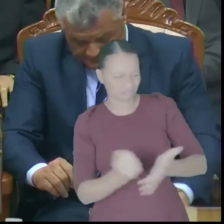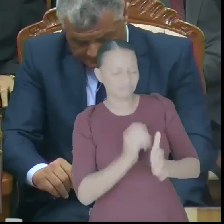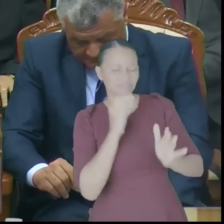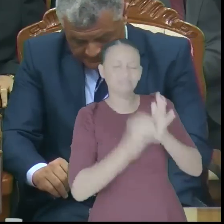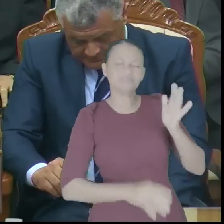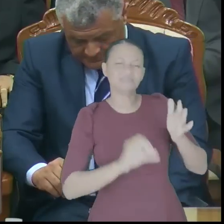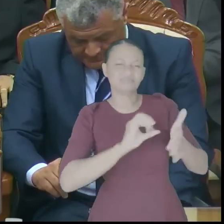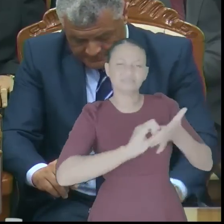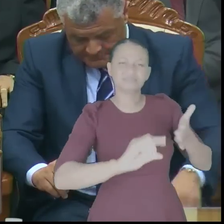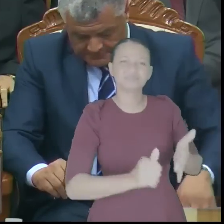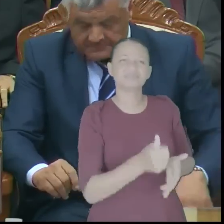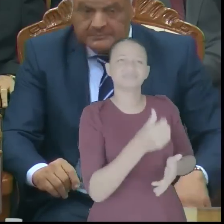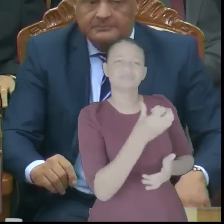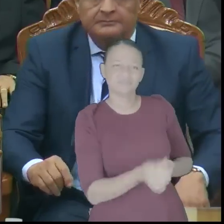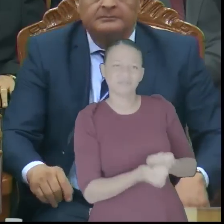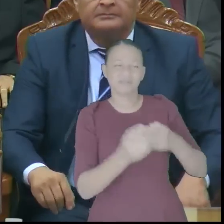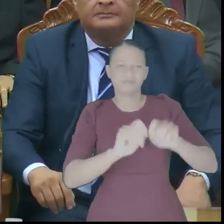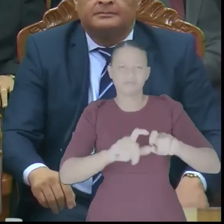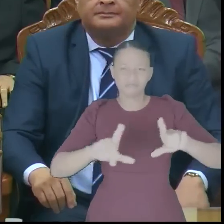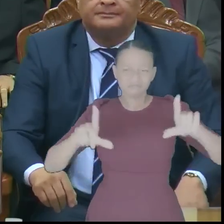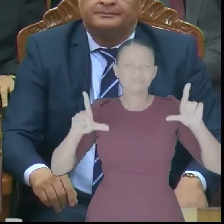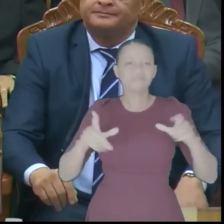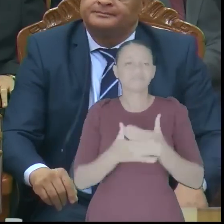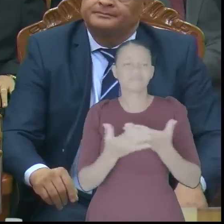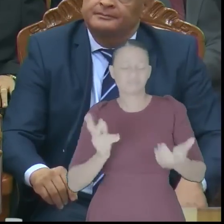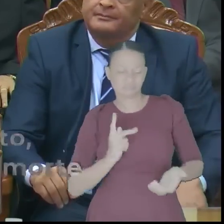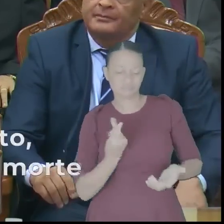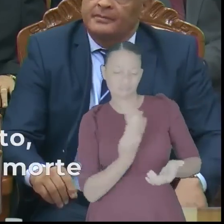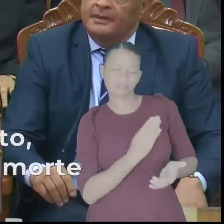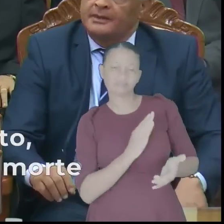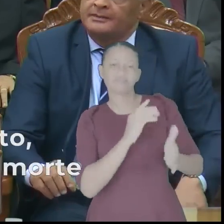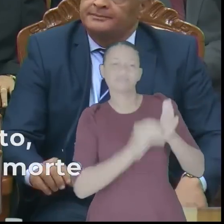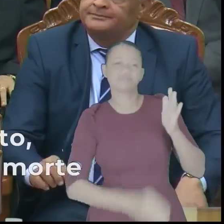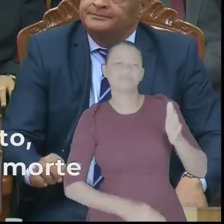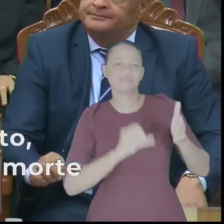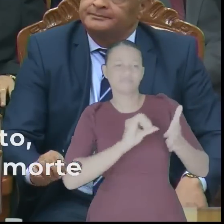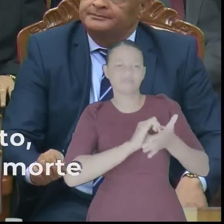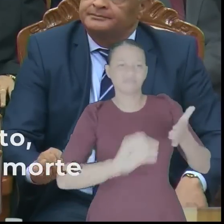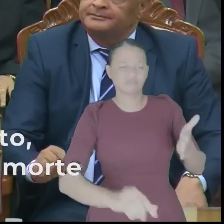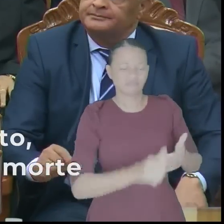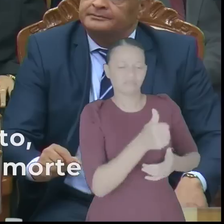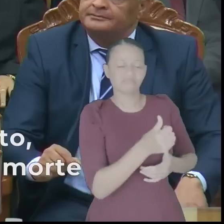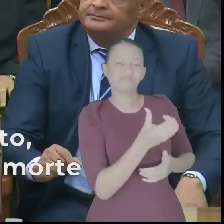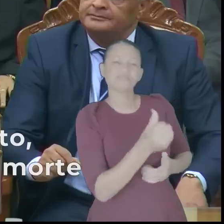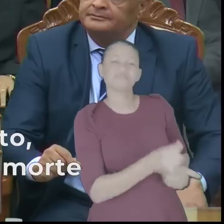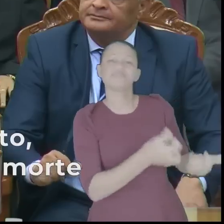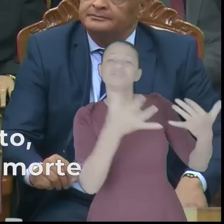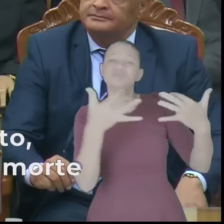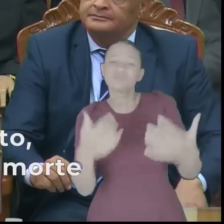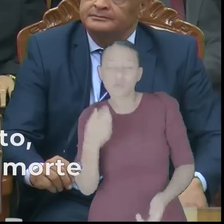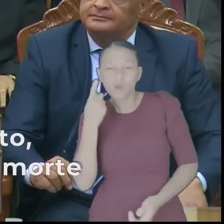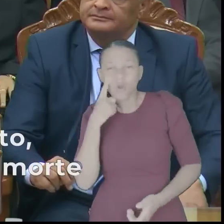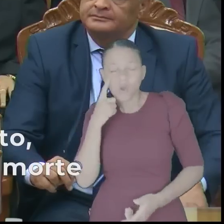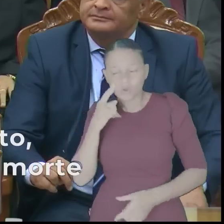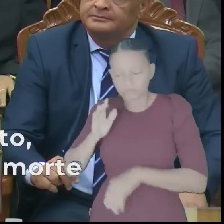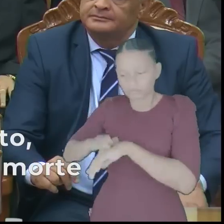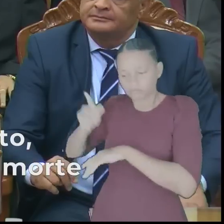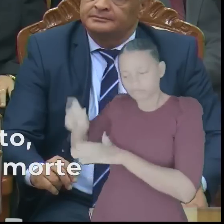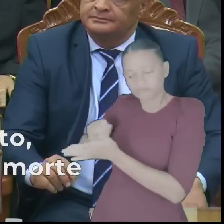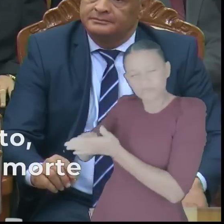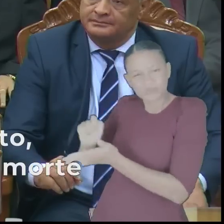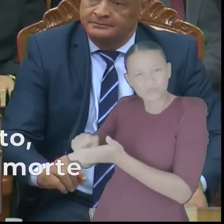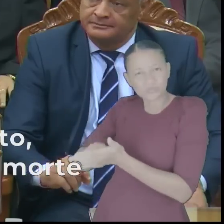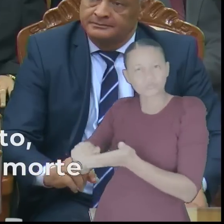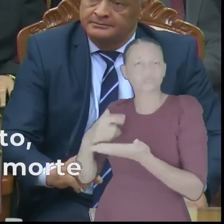de número 16, põe aí para a gente, querido, Hebreus, capítulo de número 9, verso de número 16, olha o que o autor aos Hebreus